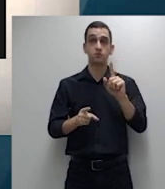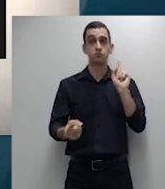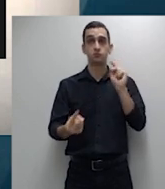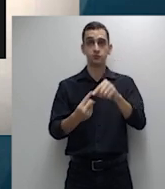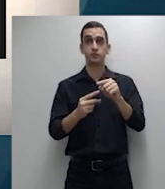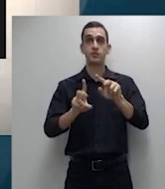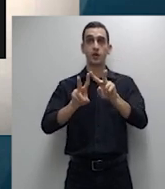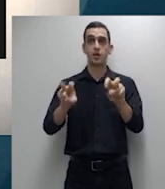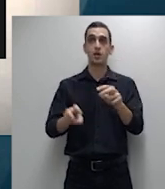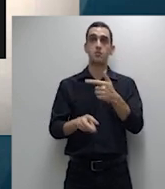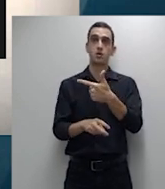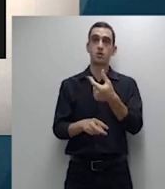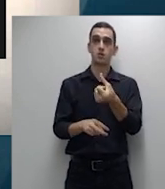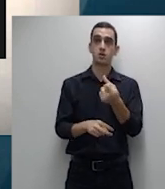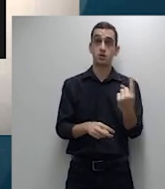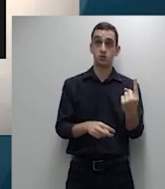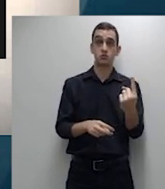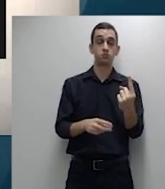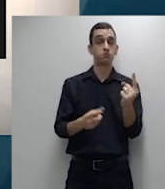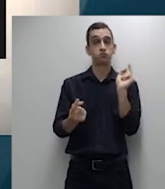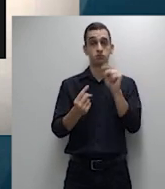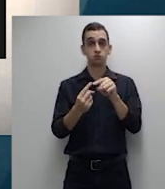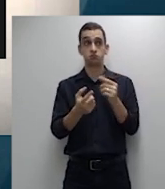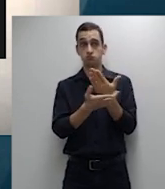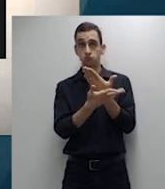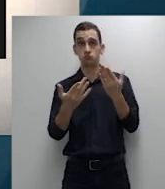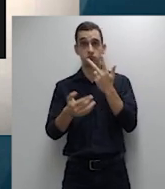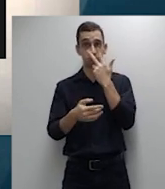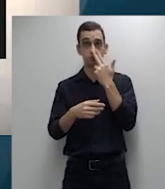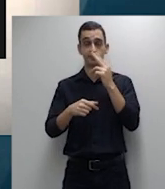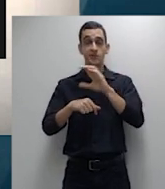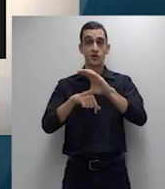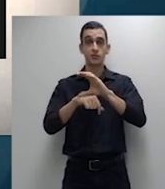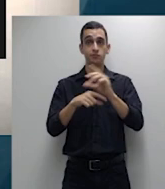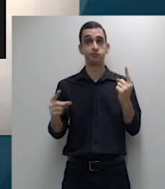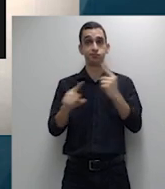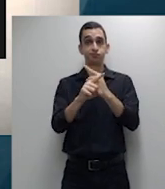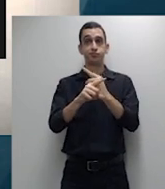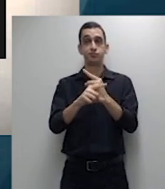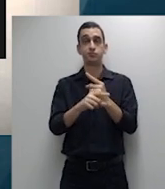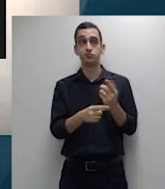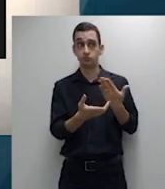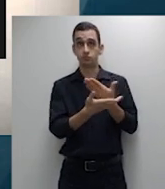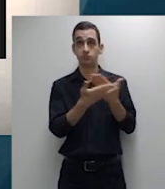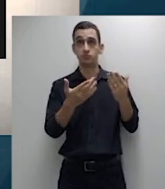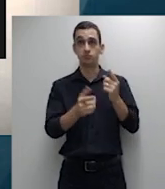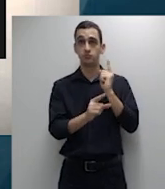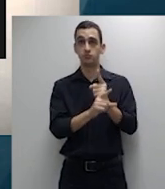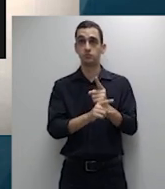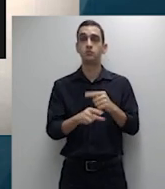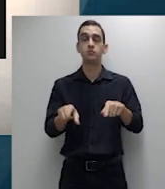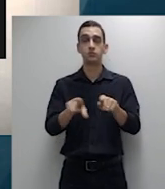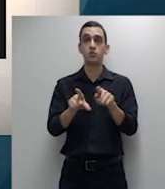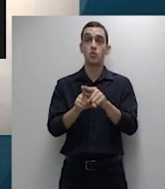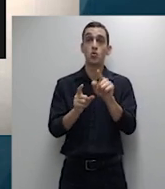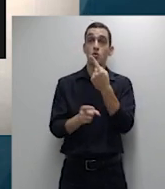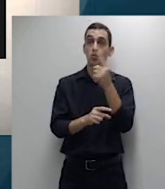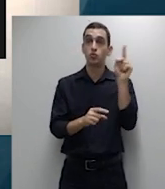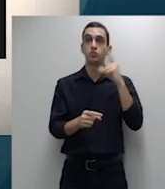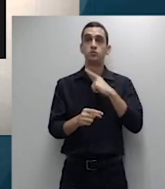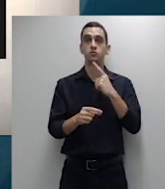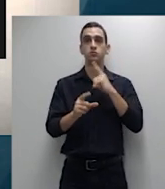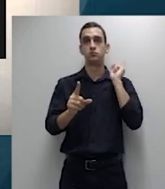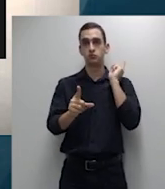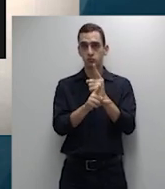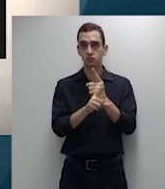para dizer que a concessionária também não pode colocar é problemas em Portugal é o último juízo de retratação feito por essa grande a curva